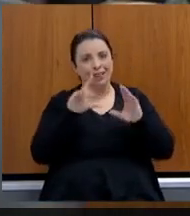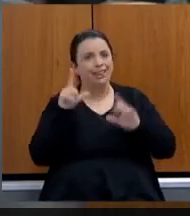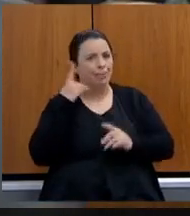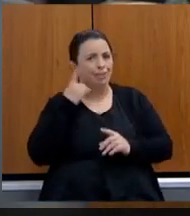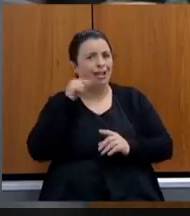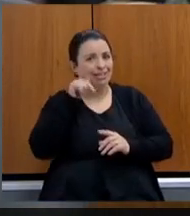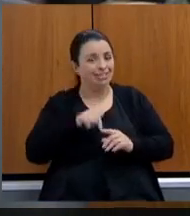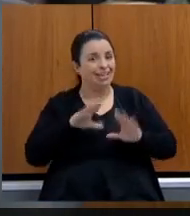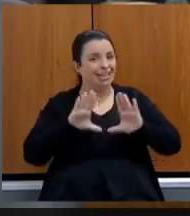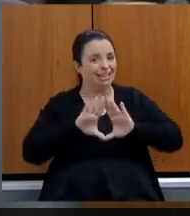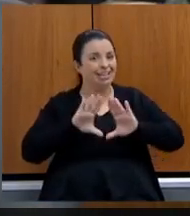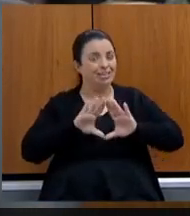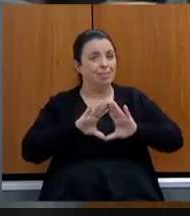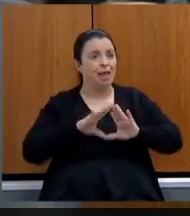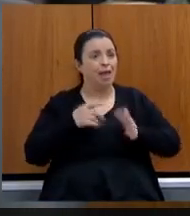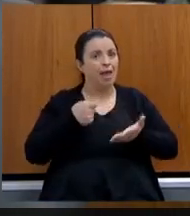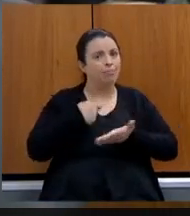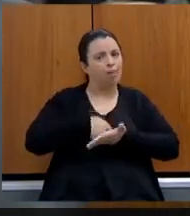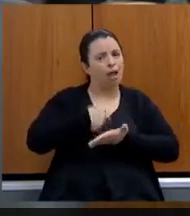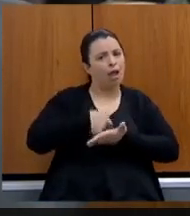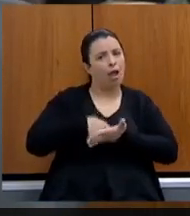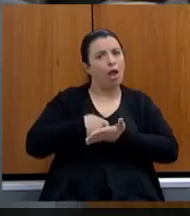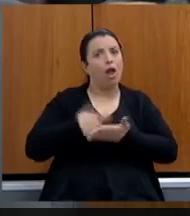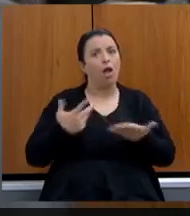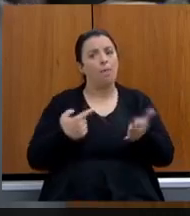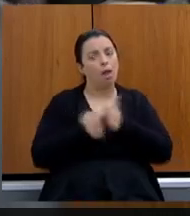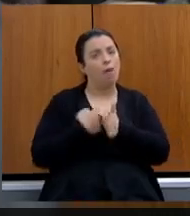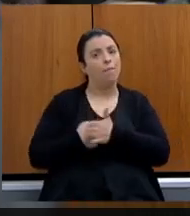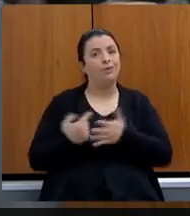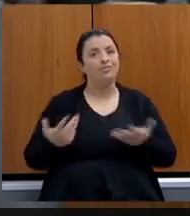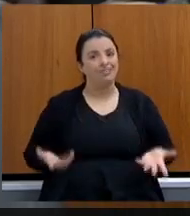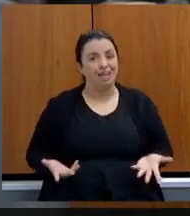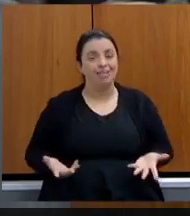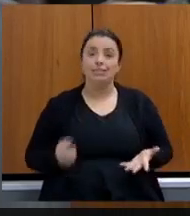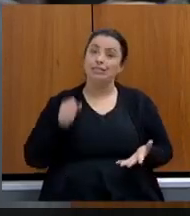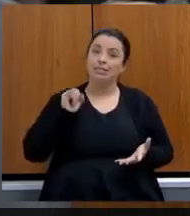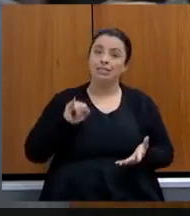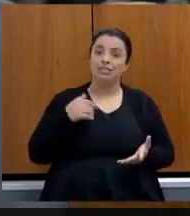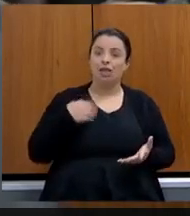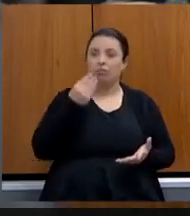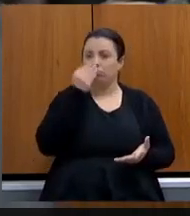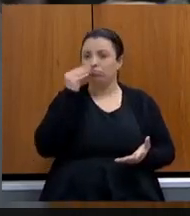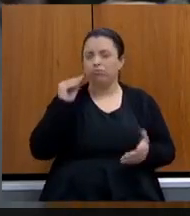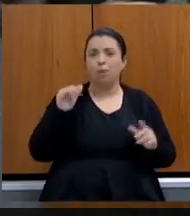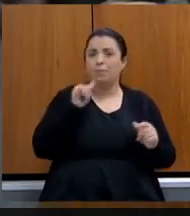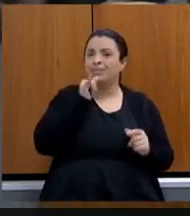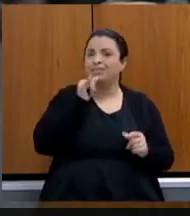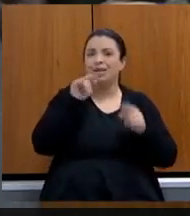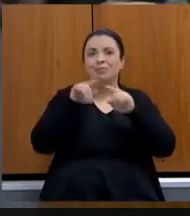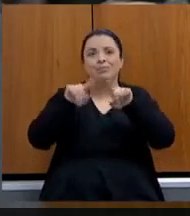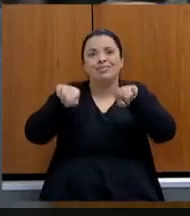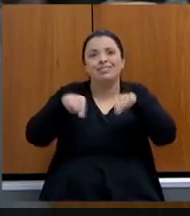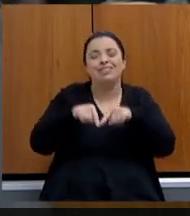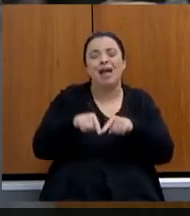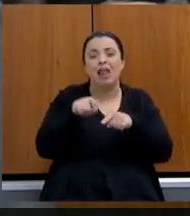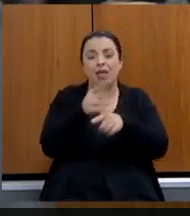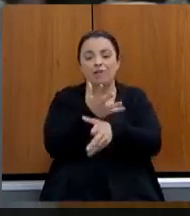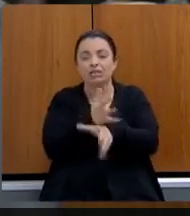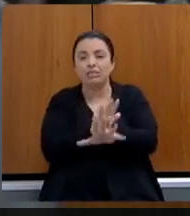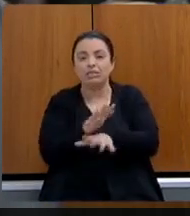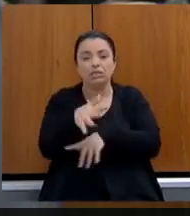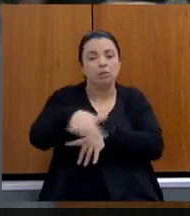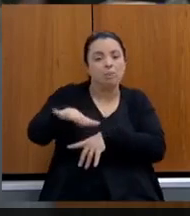faz um procedimento de fiscalização muito cuidadoso que que o senhor faria comigo se tivesse sala de aula ociosa o espaço